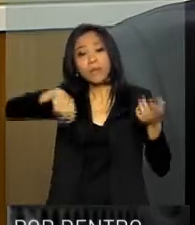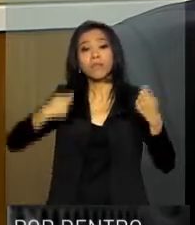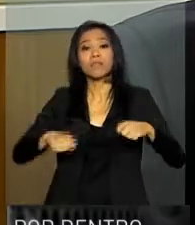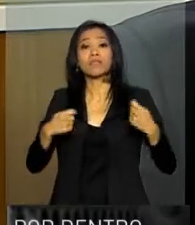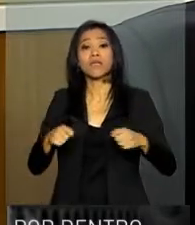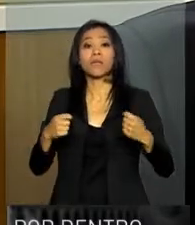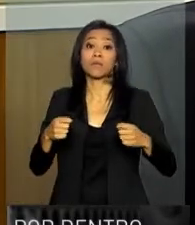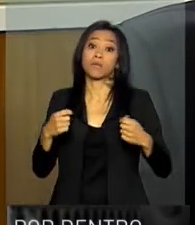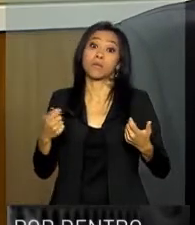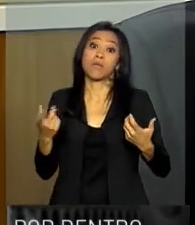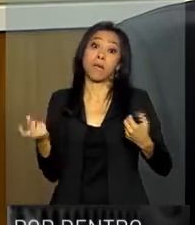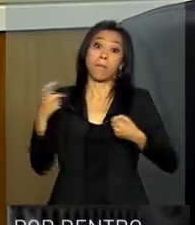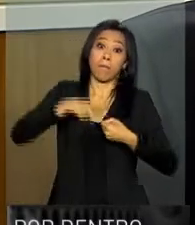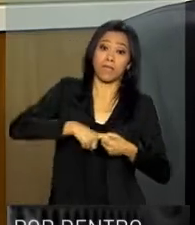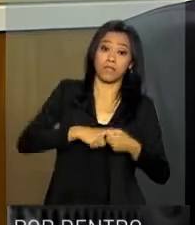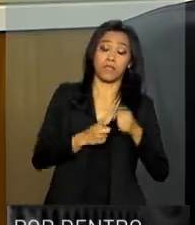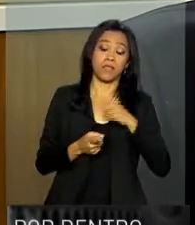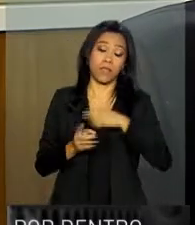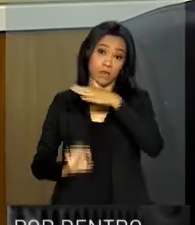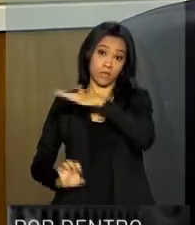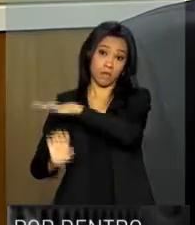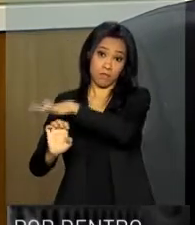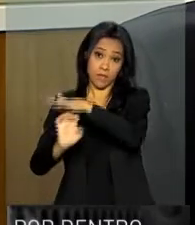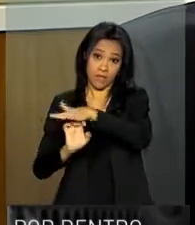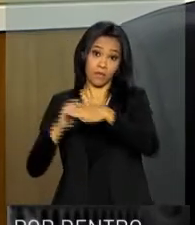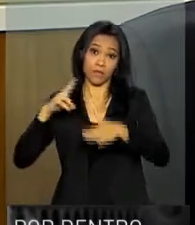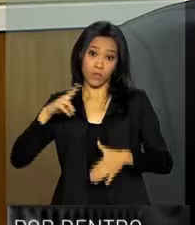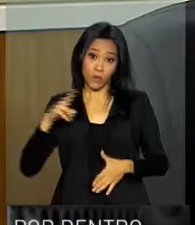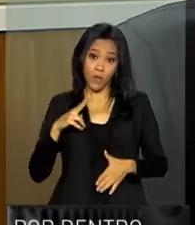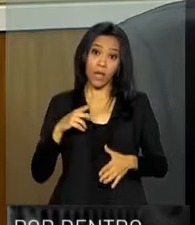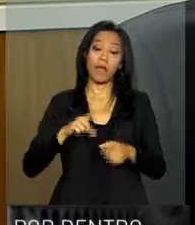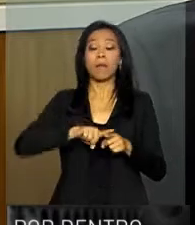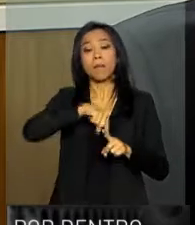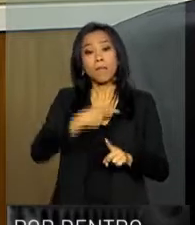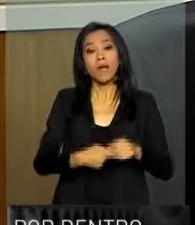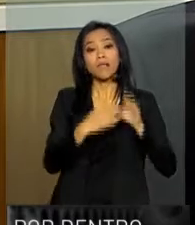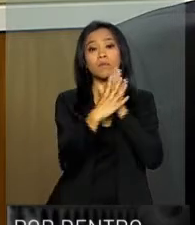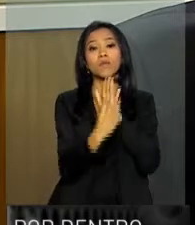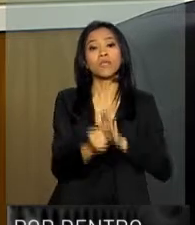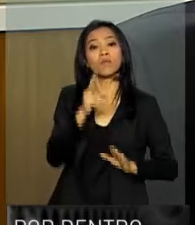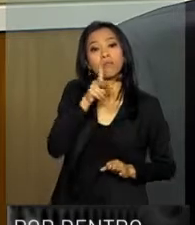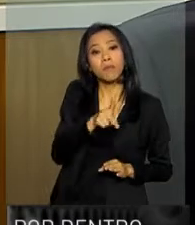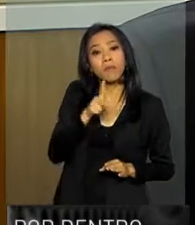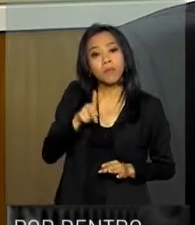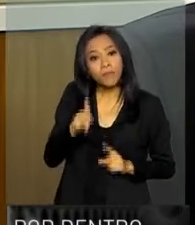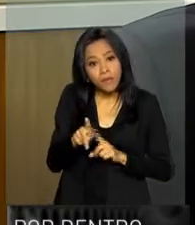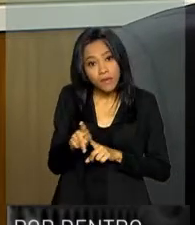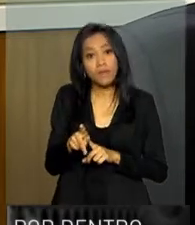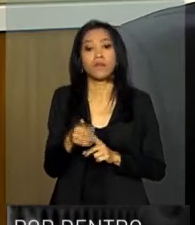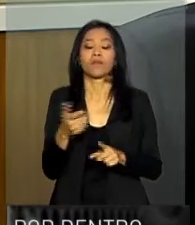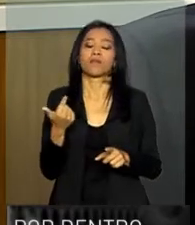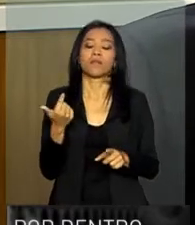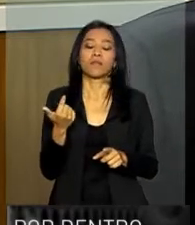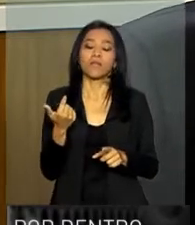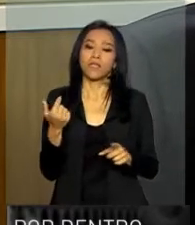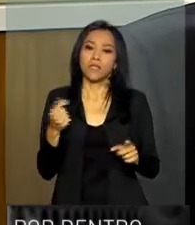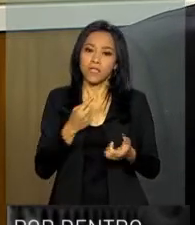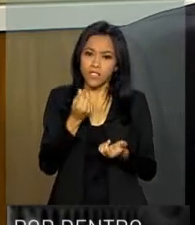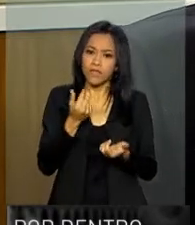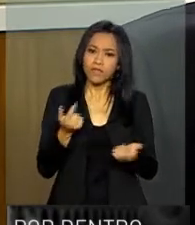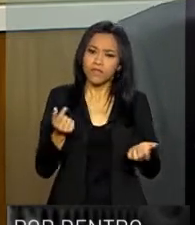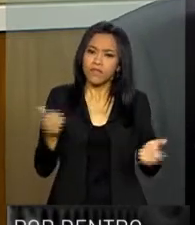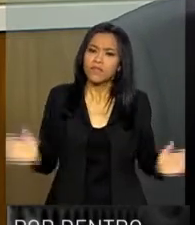fazer mais concessões mais pps e nos apoiarmos - no investimento directo de governo pra